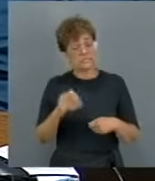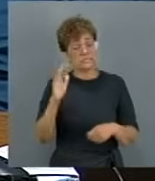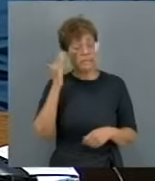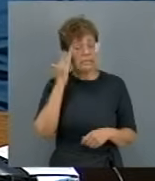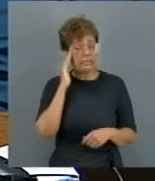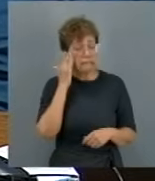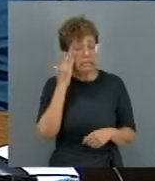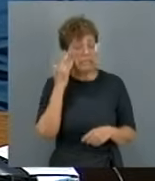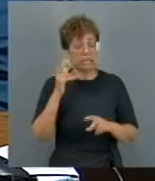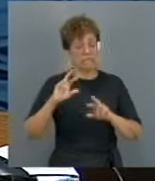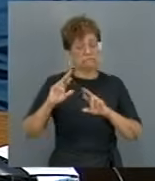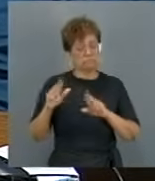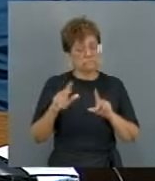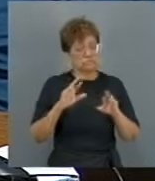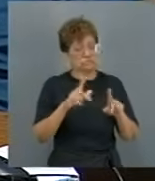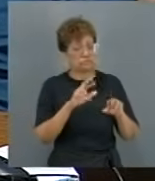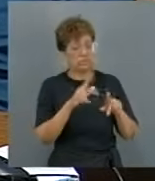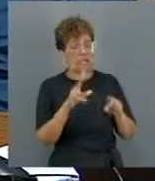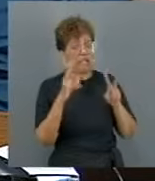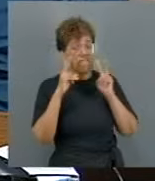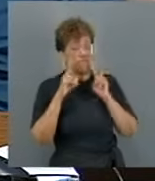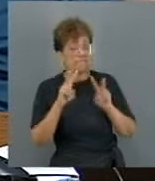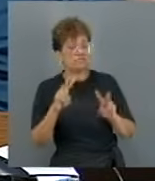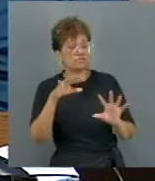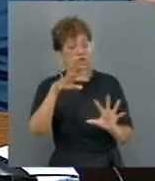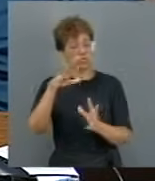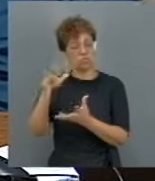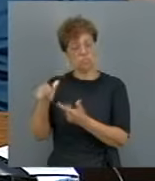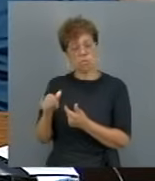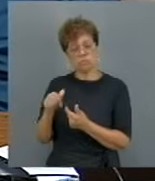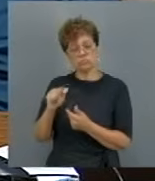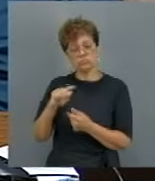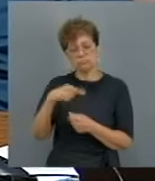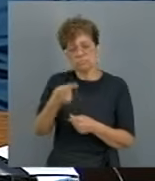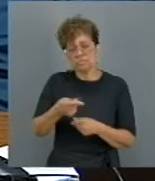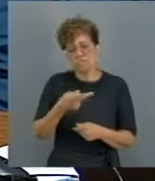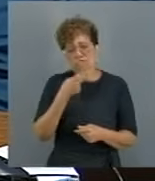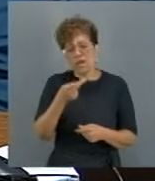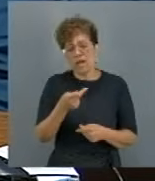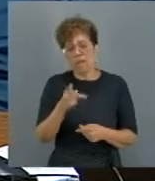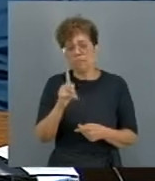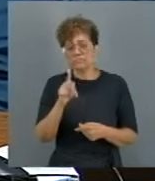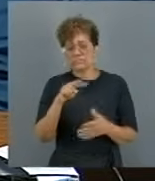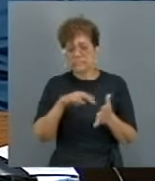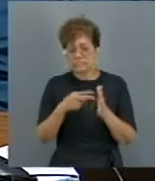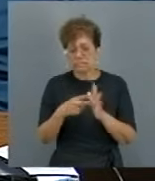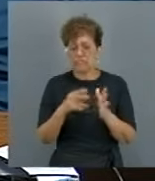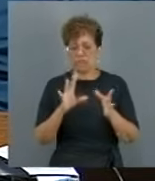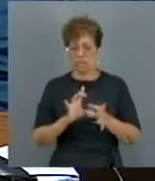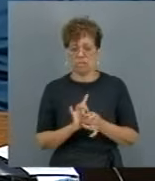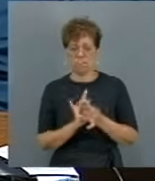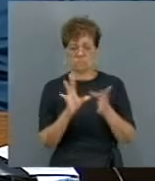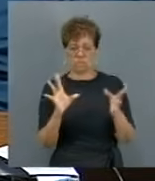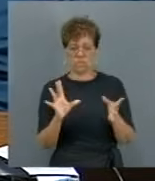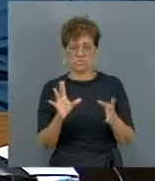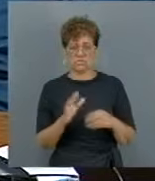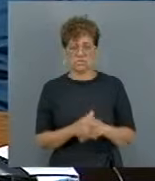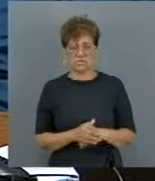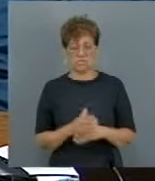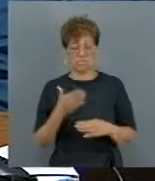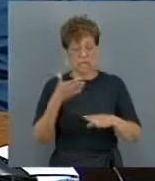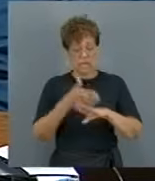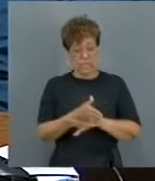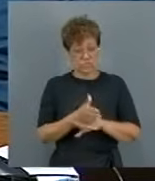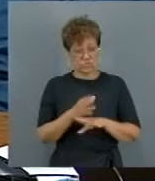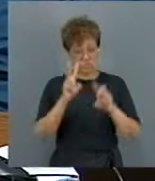entenderem as diferentes visões de mundo para fazer o seu juízo de valor. Isso é a democracia. Eu, antes de entrar no tema,